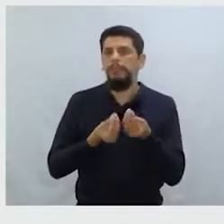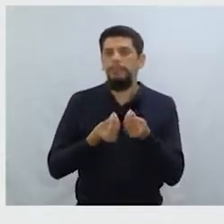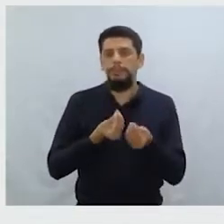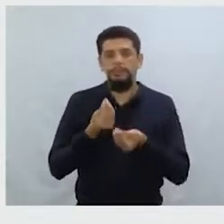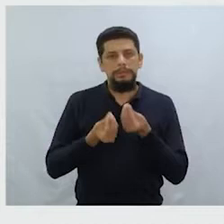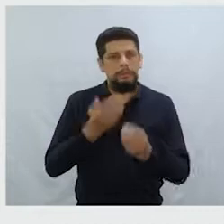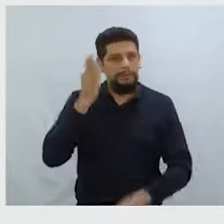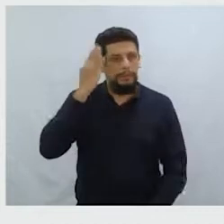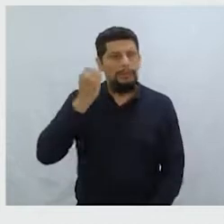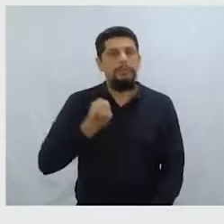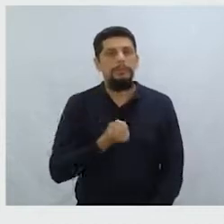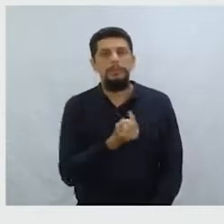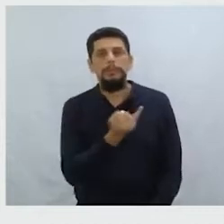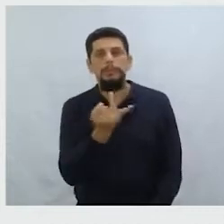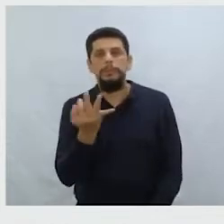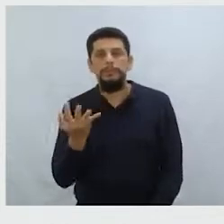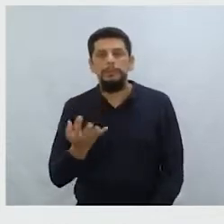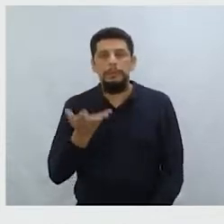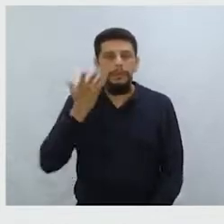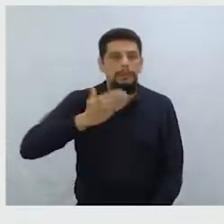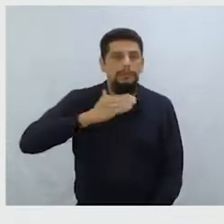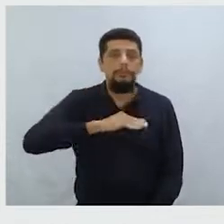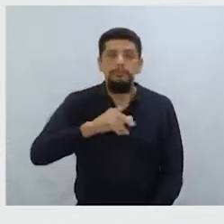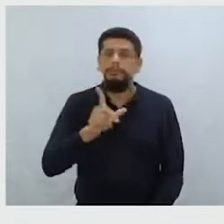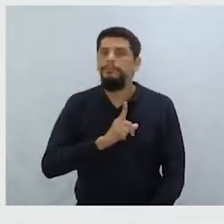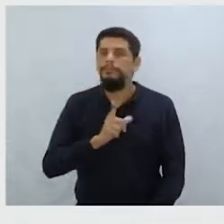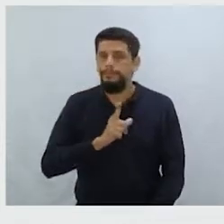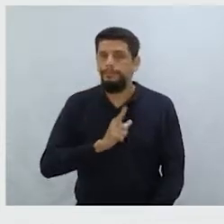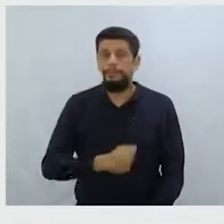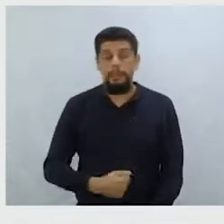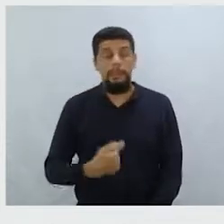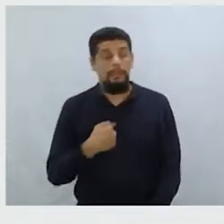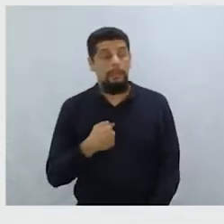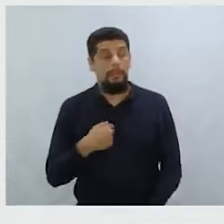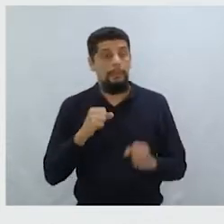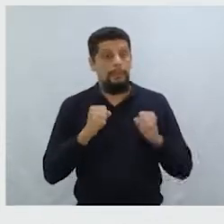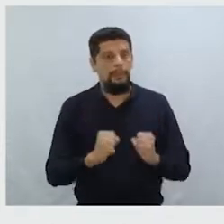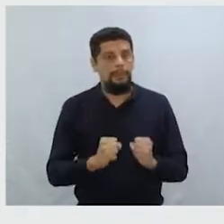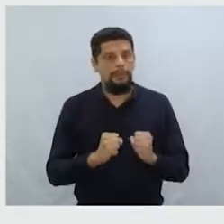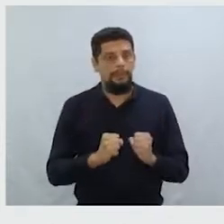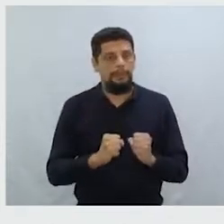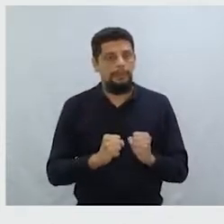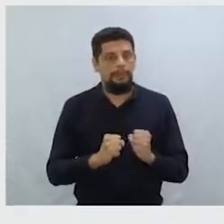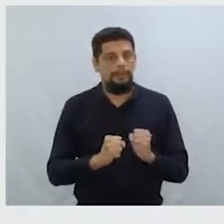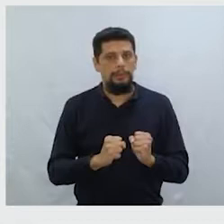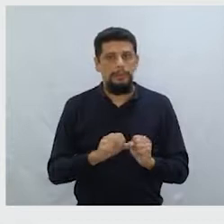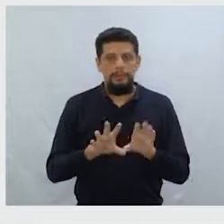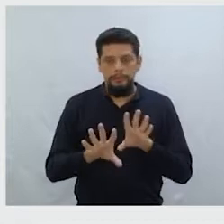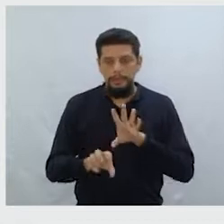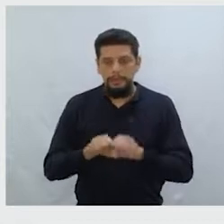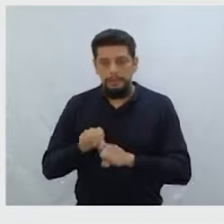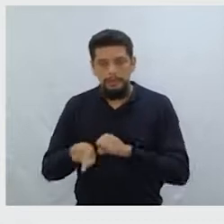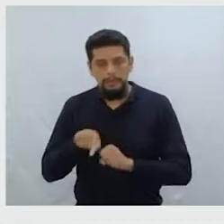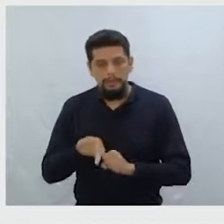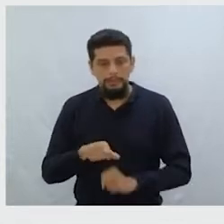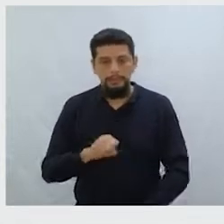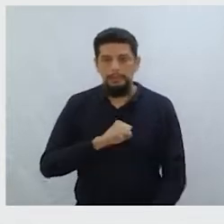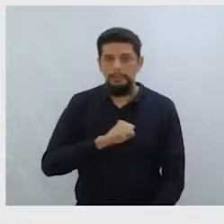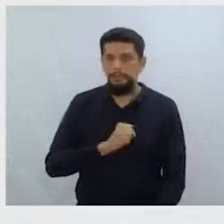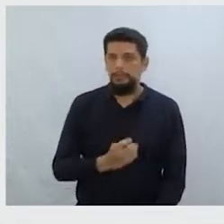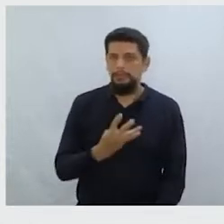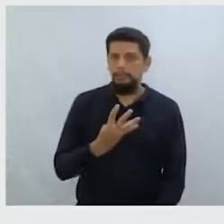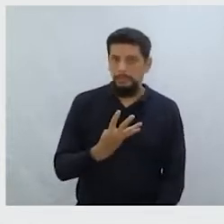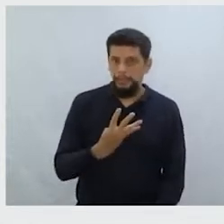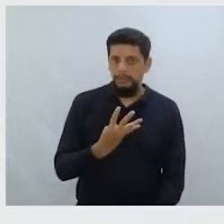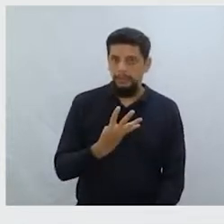Como é que a gente vai saber quantas crianças? Isso mesmo. Eu posso pegar este número aqui,